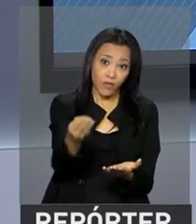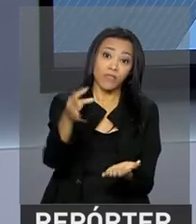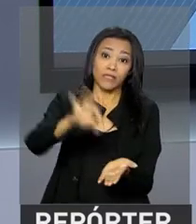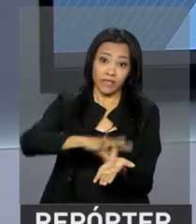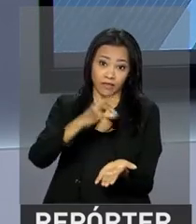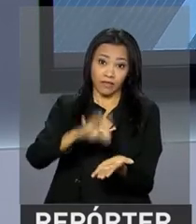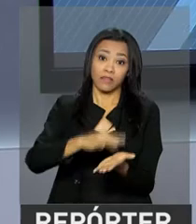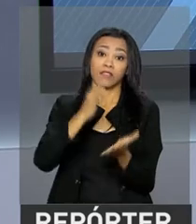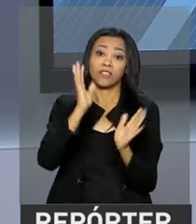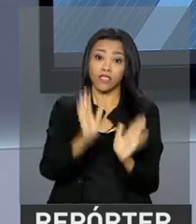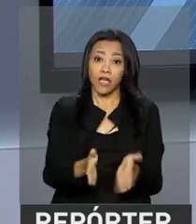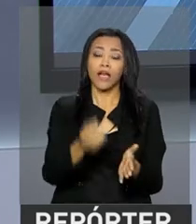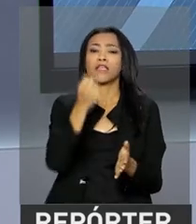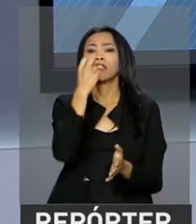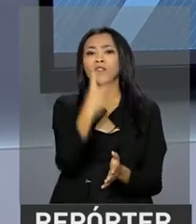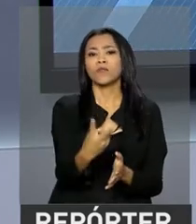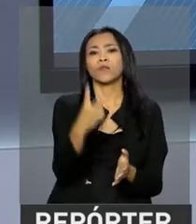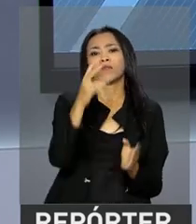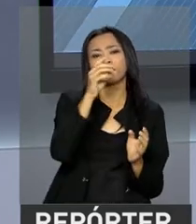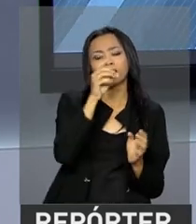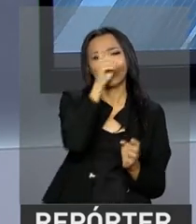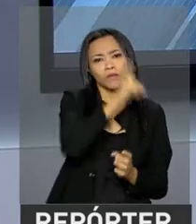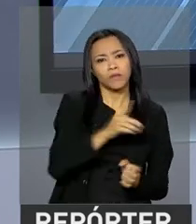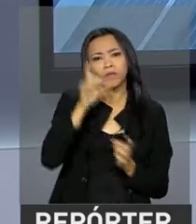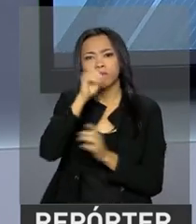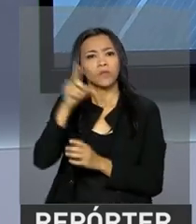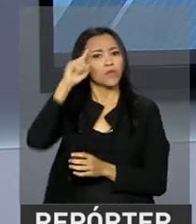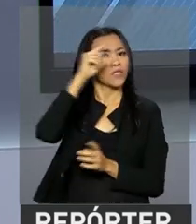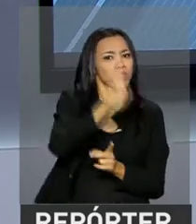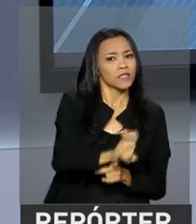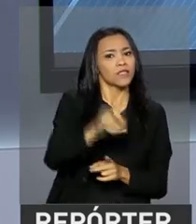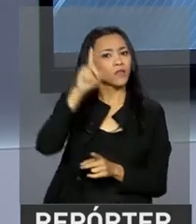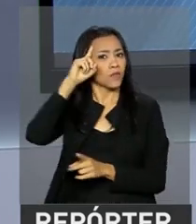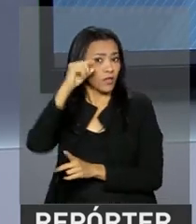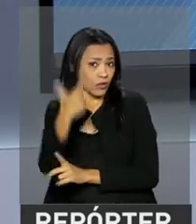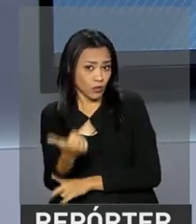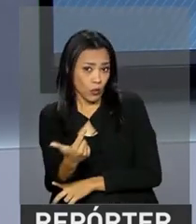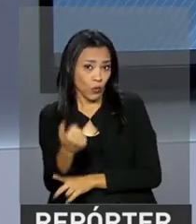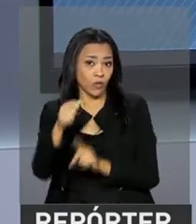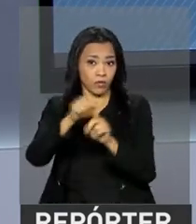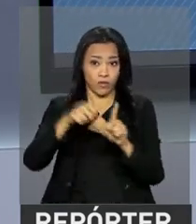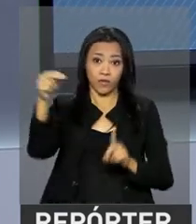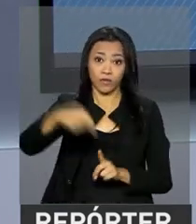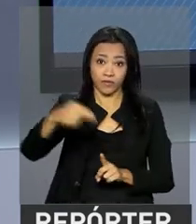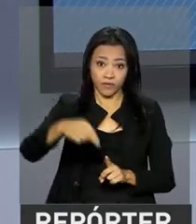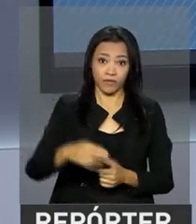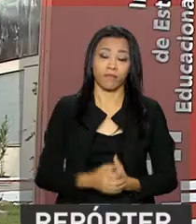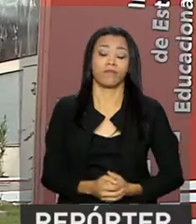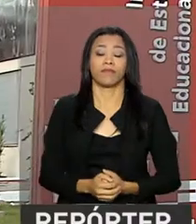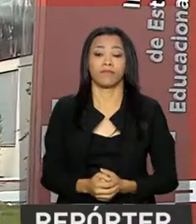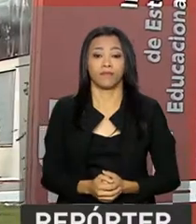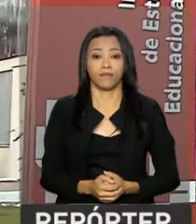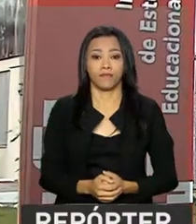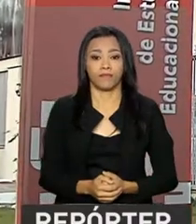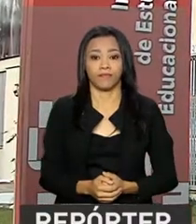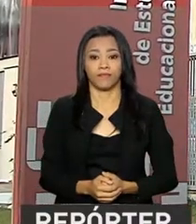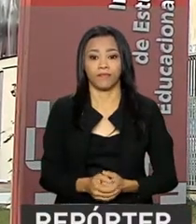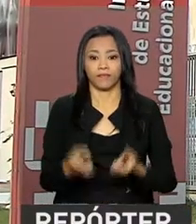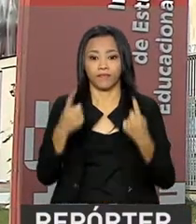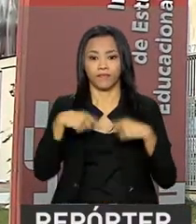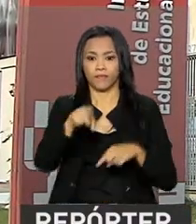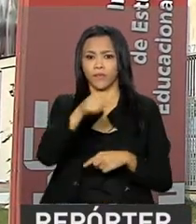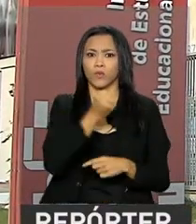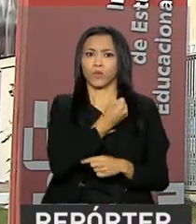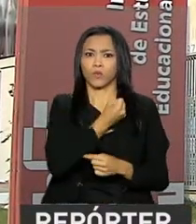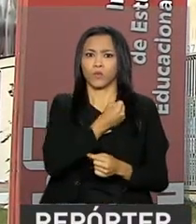em dois finais de semanas nos dias 5 e 12 de novembro o número